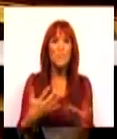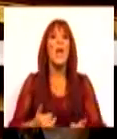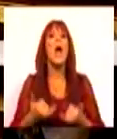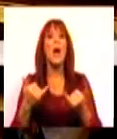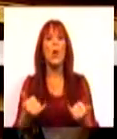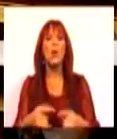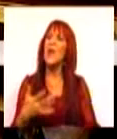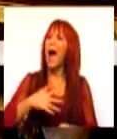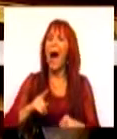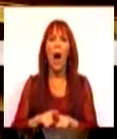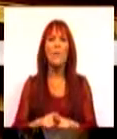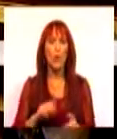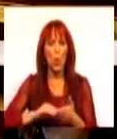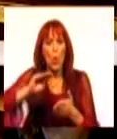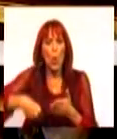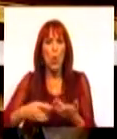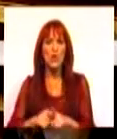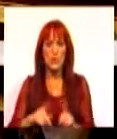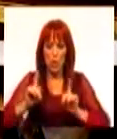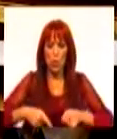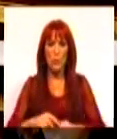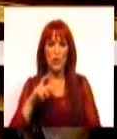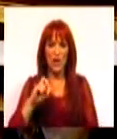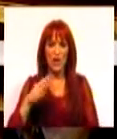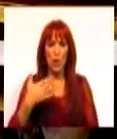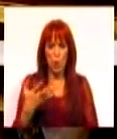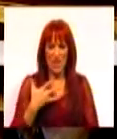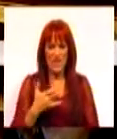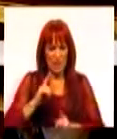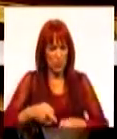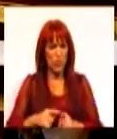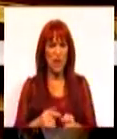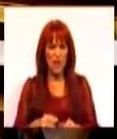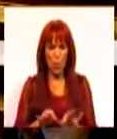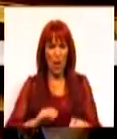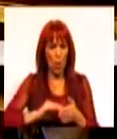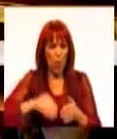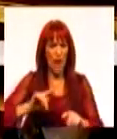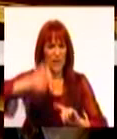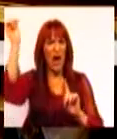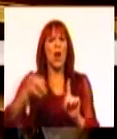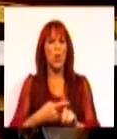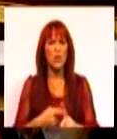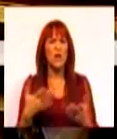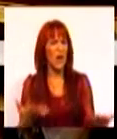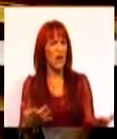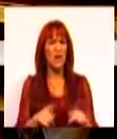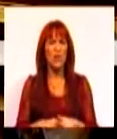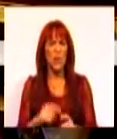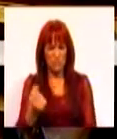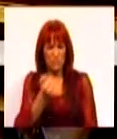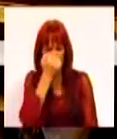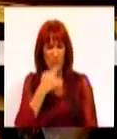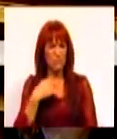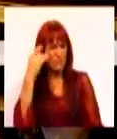Agora, pretende-se que um contrato, a começar a 31 de dezembro, conte como um contrato anual. Isto é